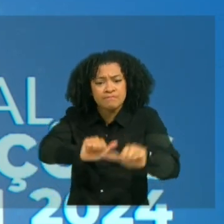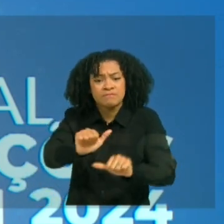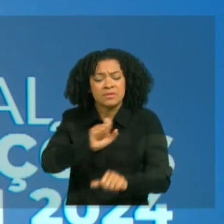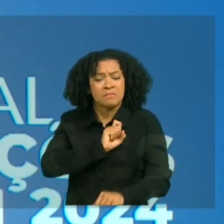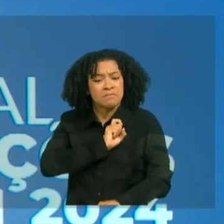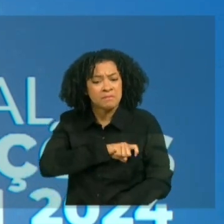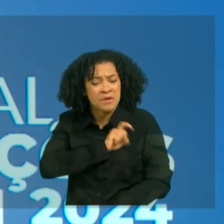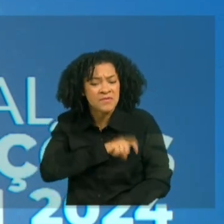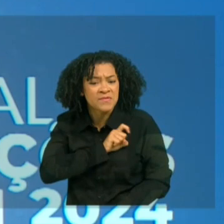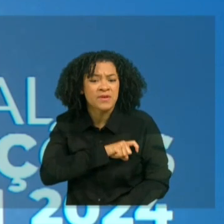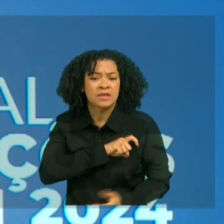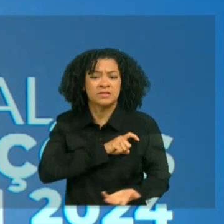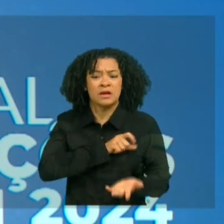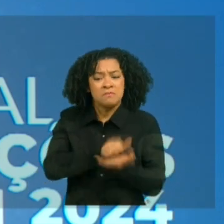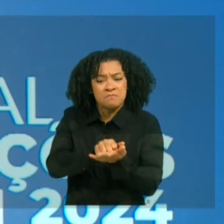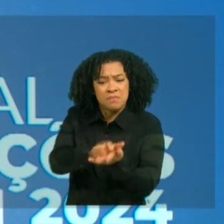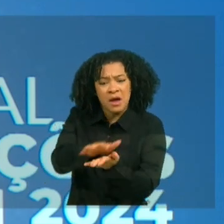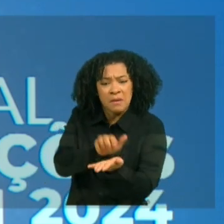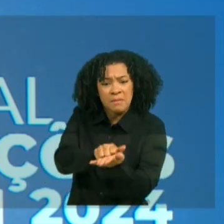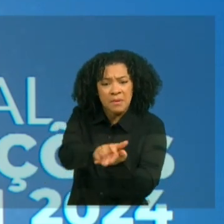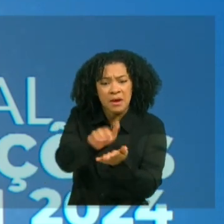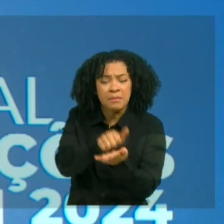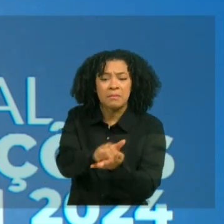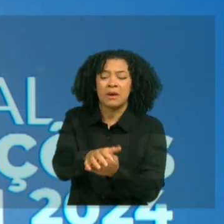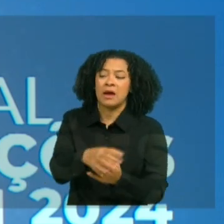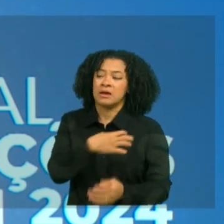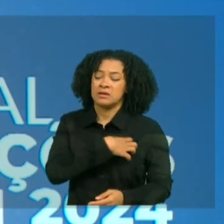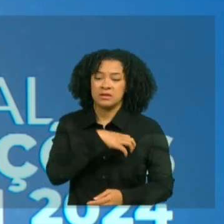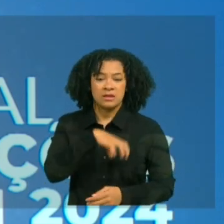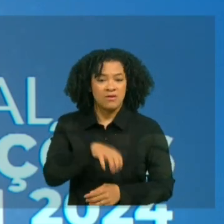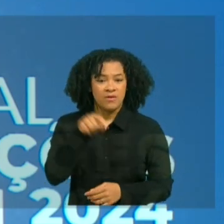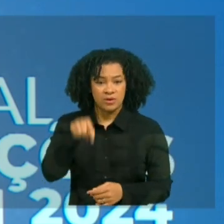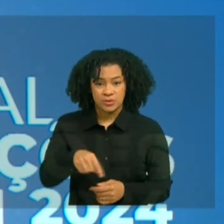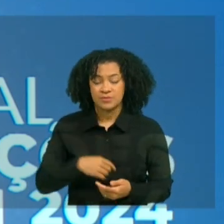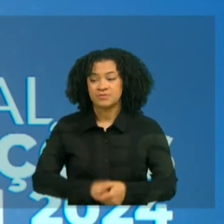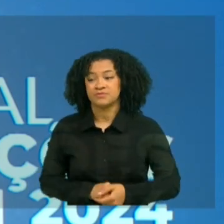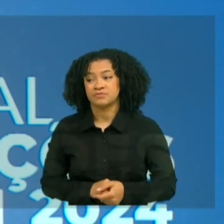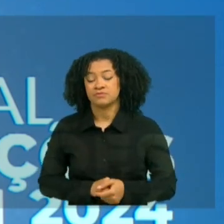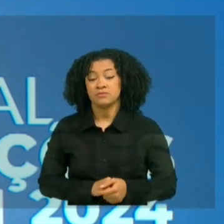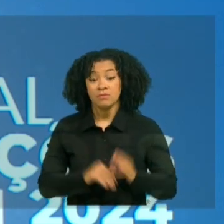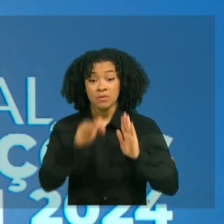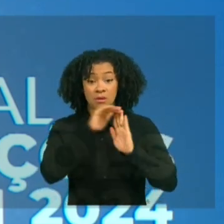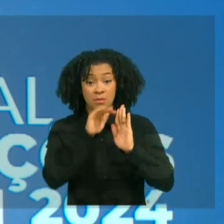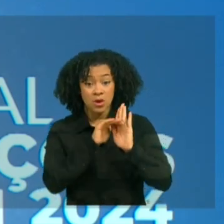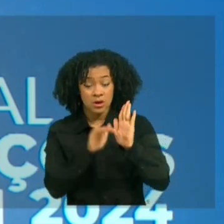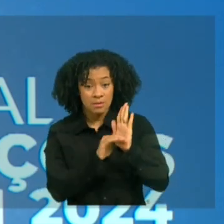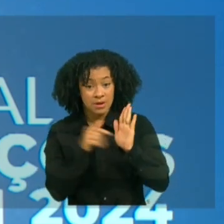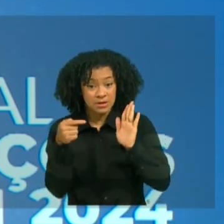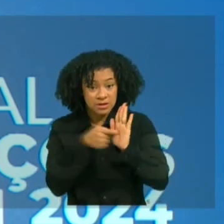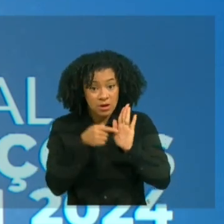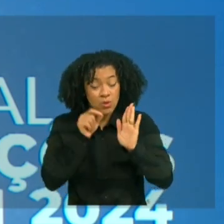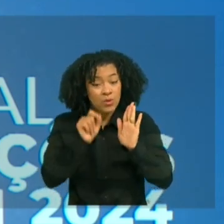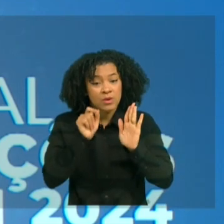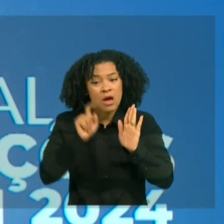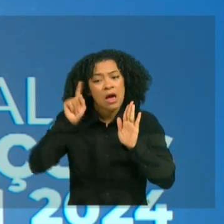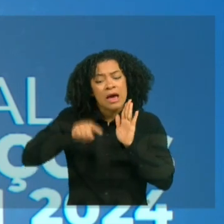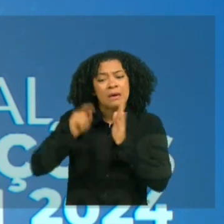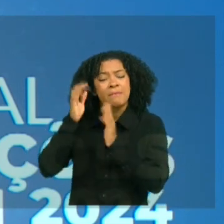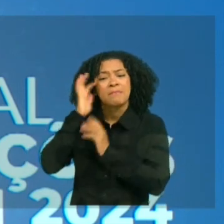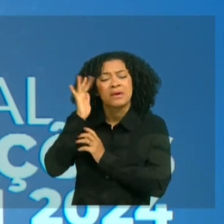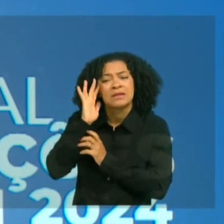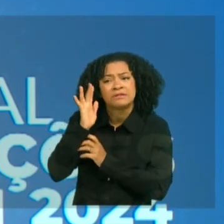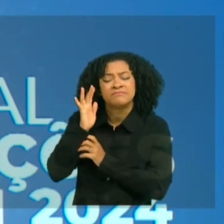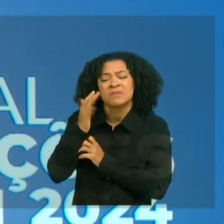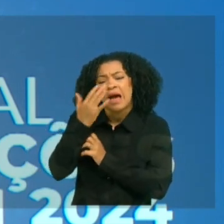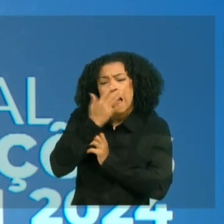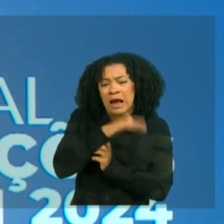perverso e excludente que existe na cidade de Salvador nossa programação é pensada quando a criança ir à escola que